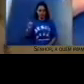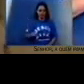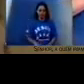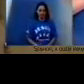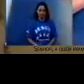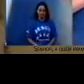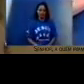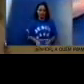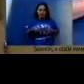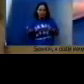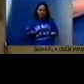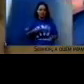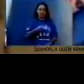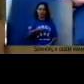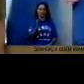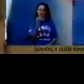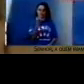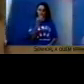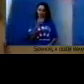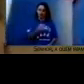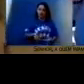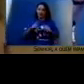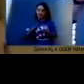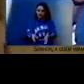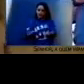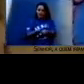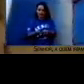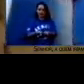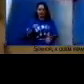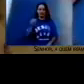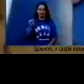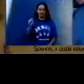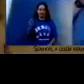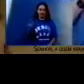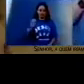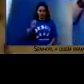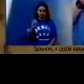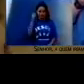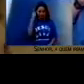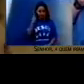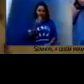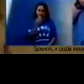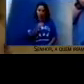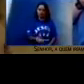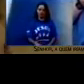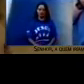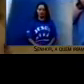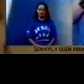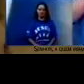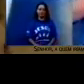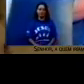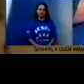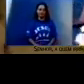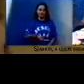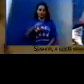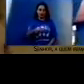assim. E as empregadas não queriam mais nem servir aquela princesa, porque ela estava com aquele sapo.